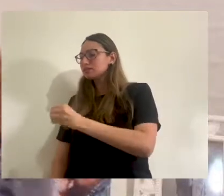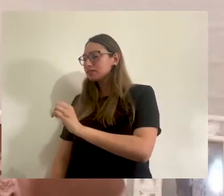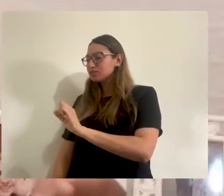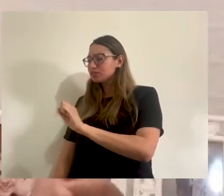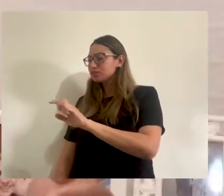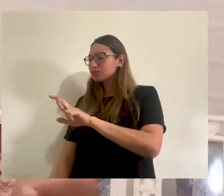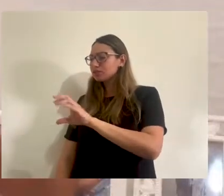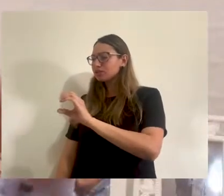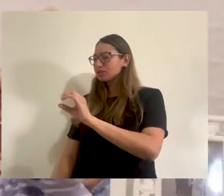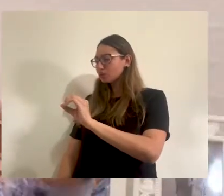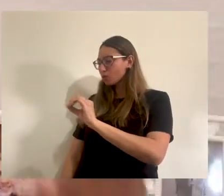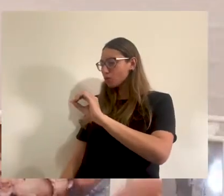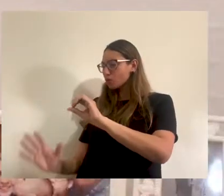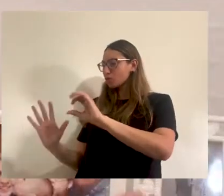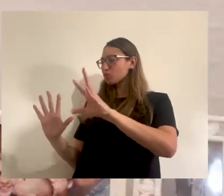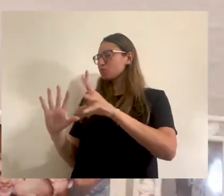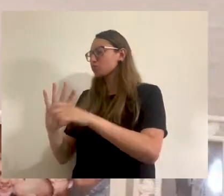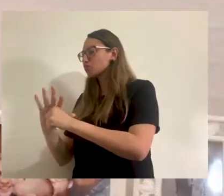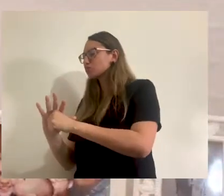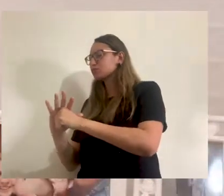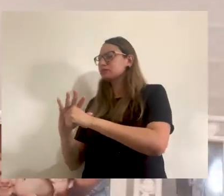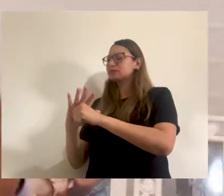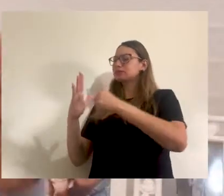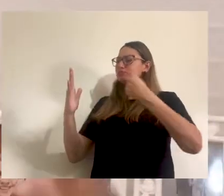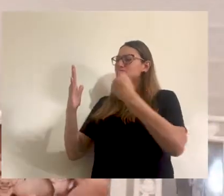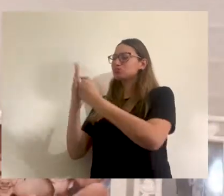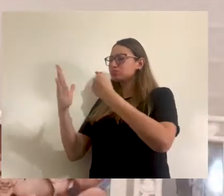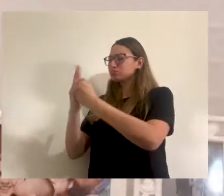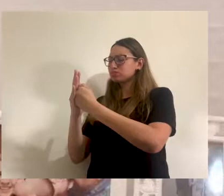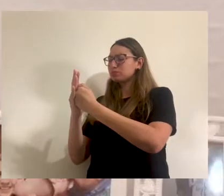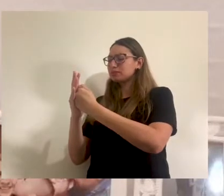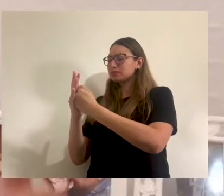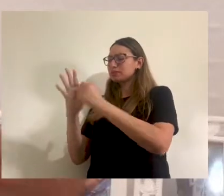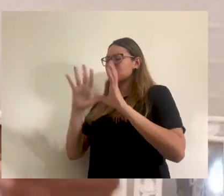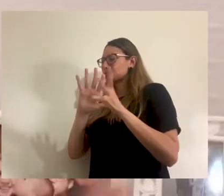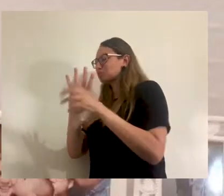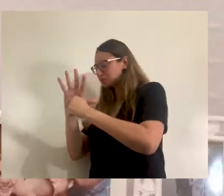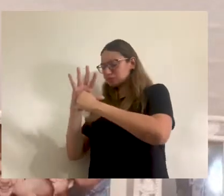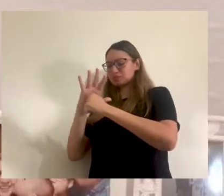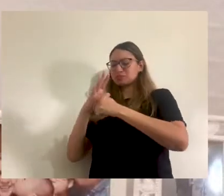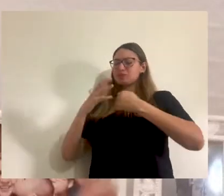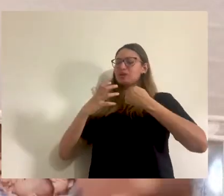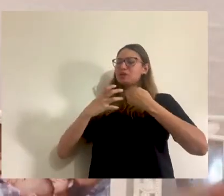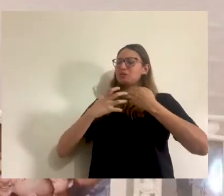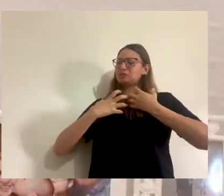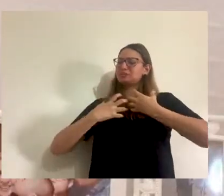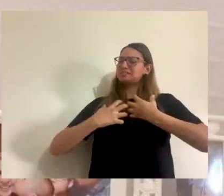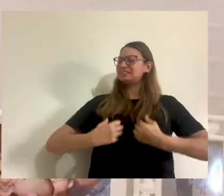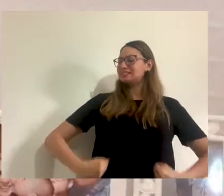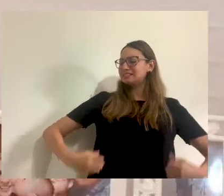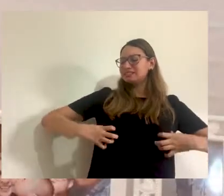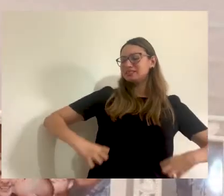foi assaltado e ele foi espancado. Suas roupas foram levadas e os seus bens também. E ele ficou